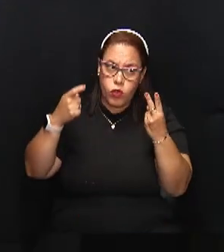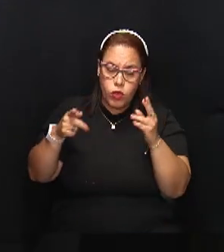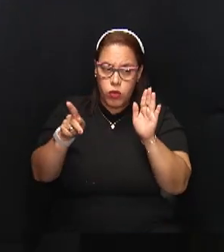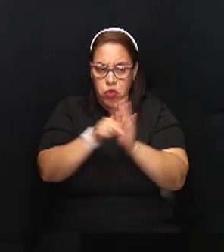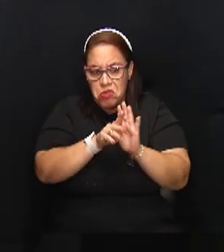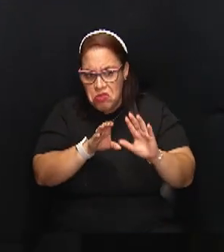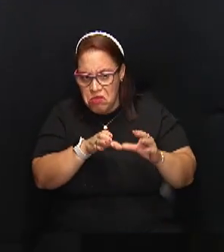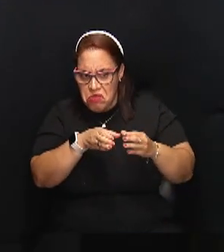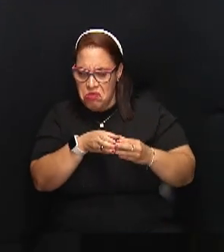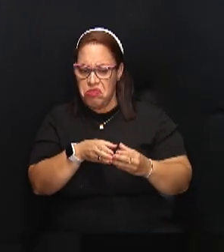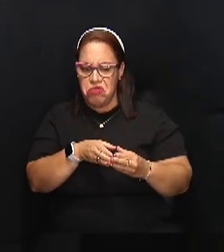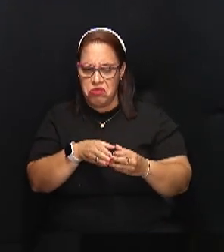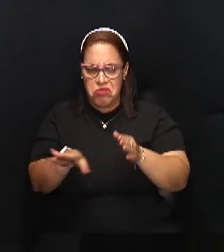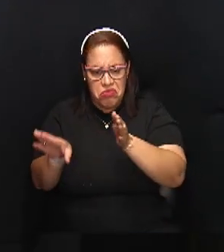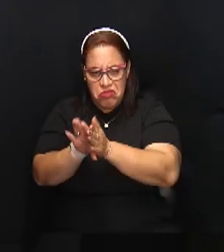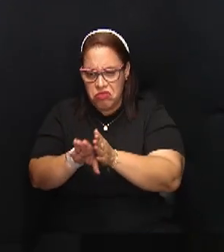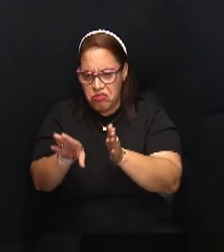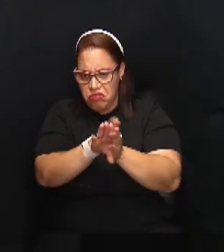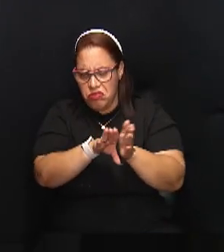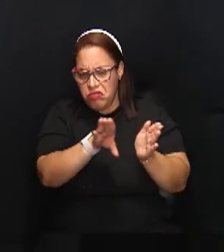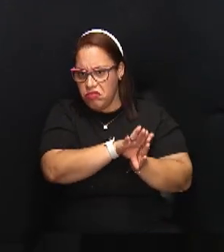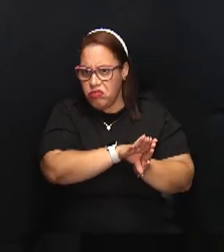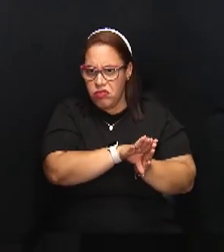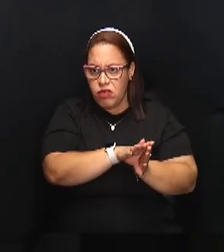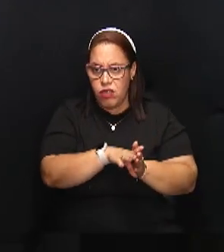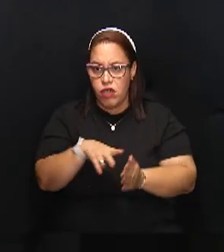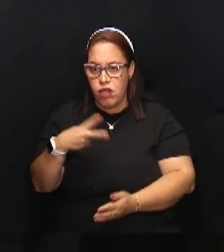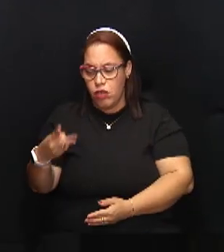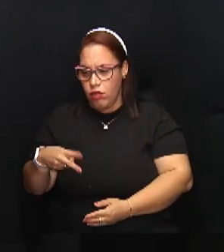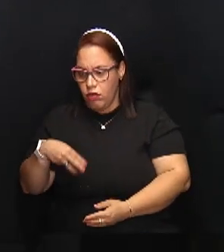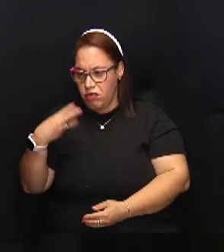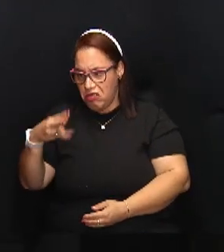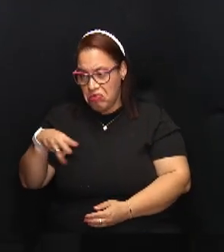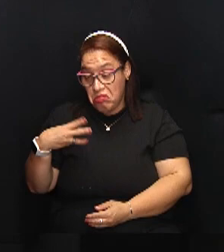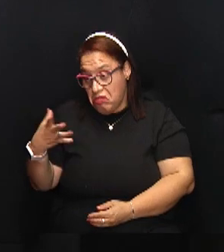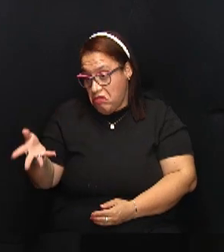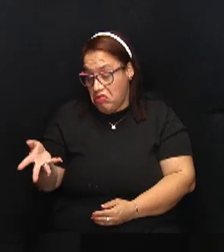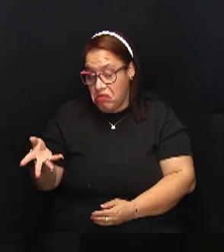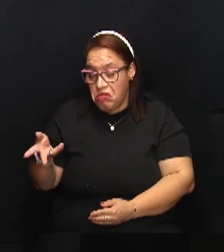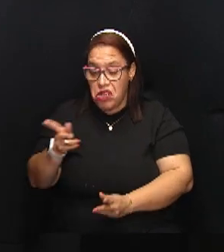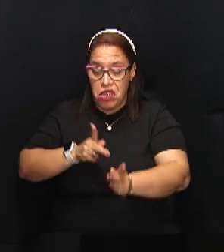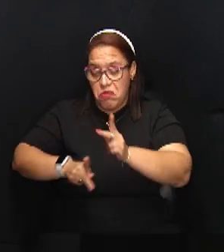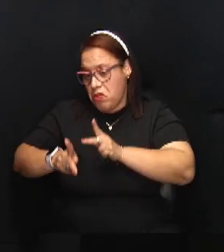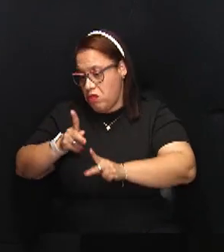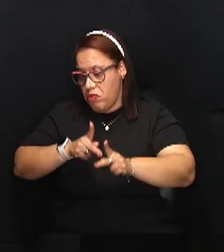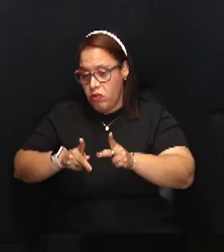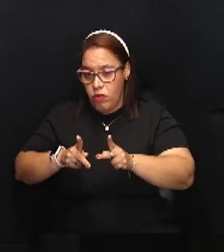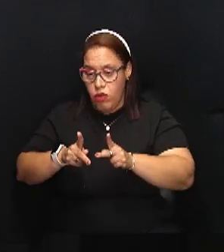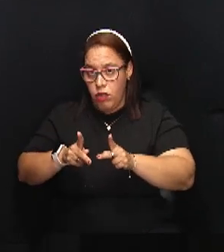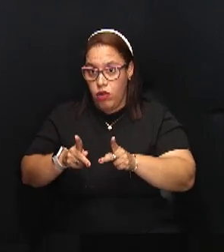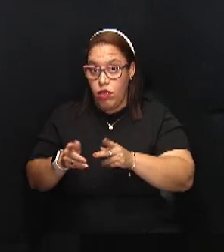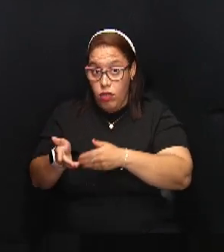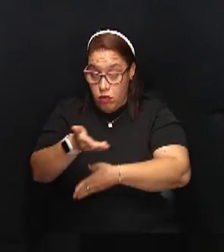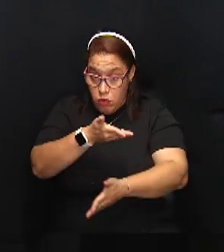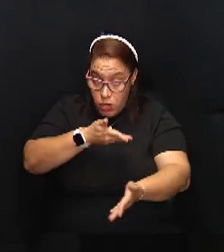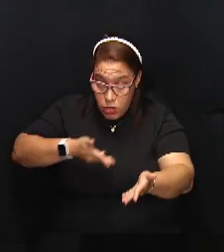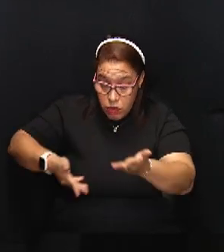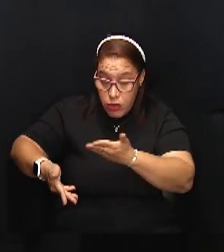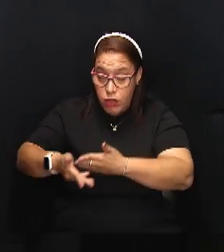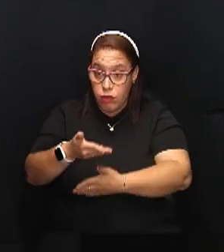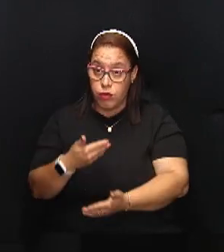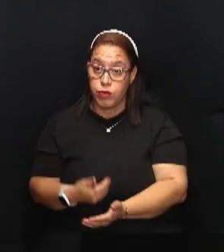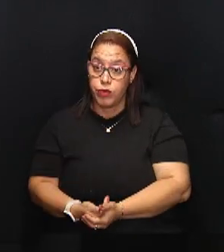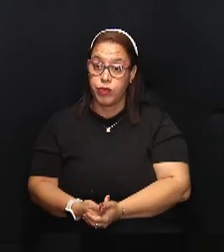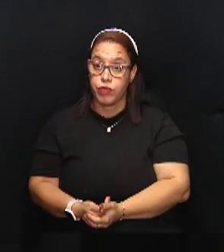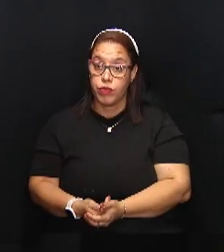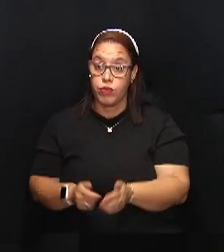grupo, outras coisas chegam por intermédio de segundos, terceiros, enfim, da população. Nós também fazemos parte, né, desse